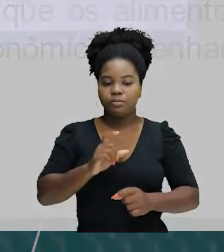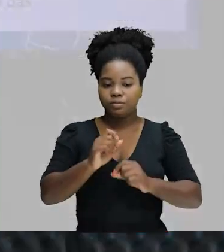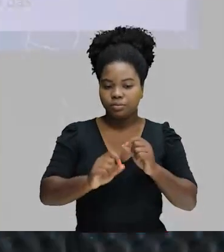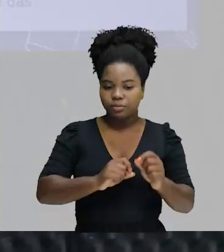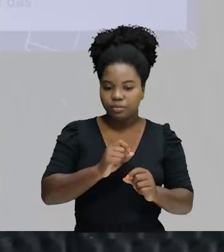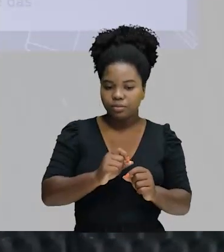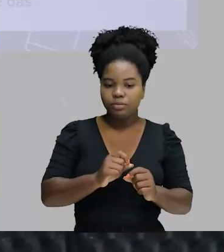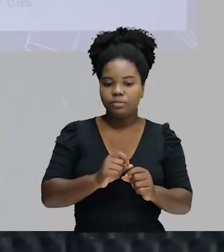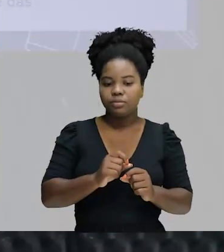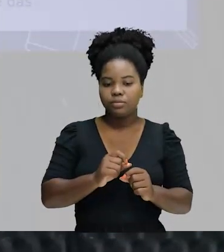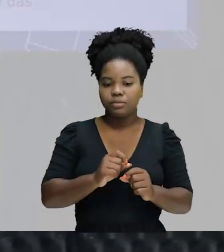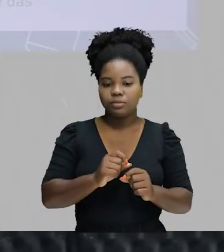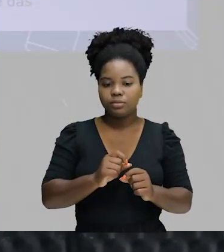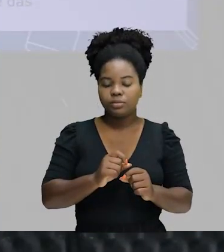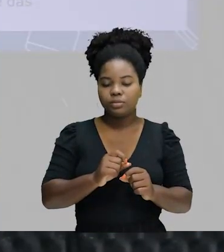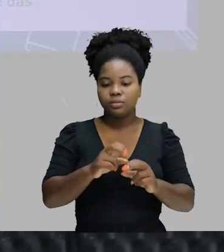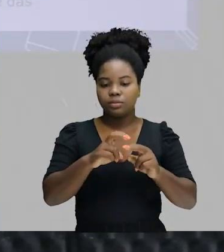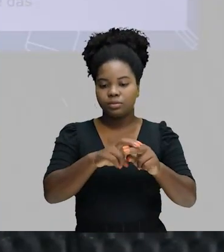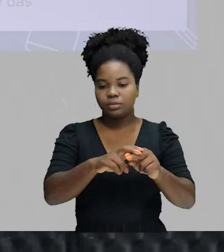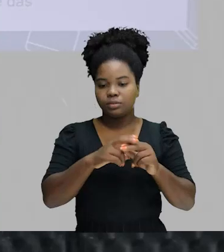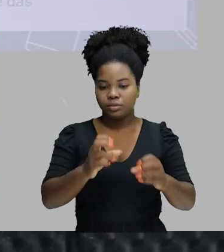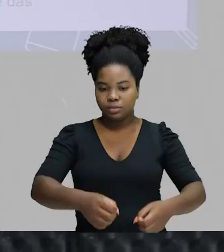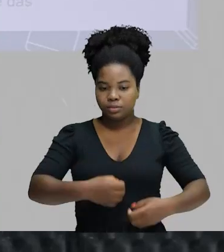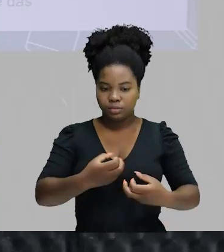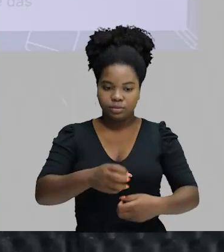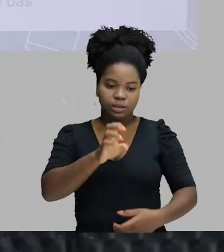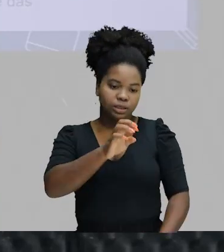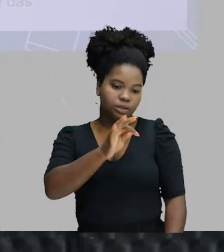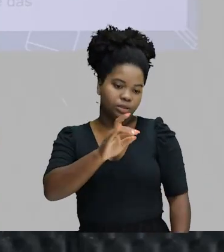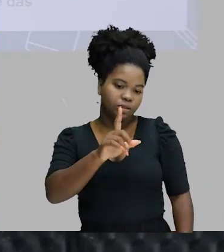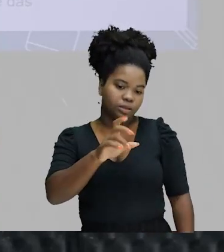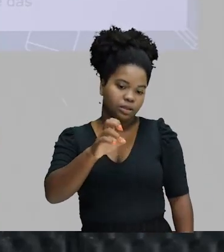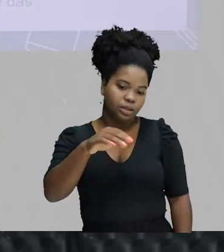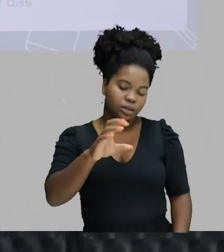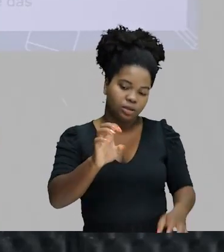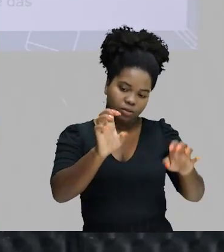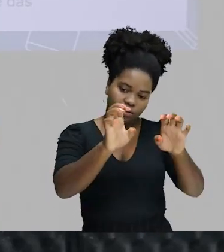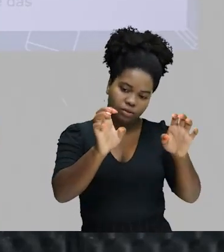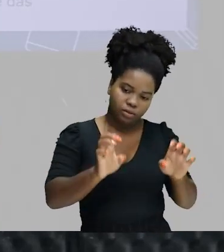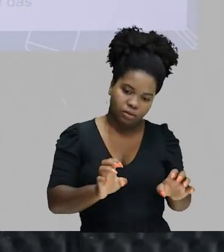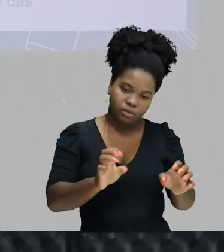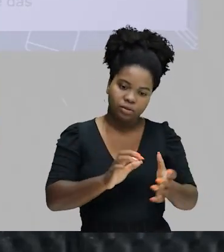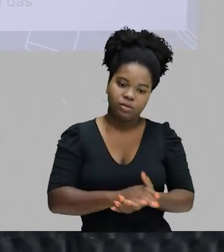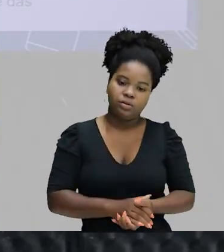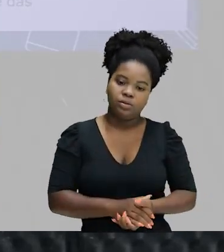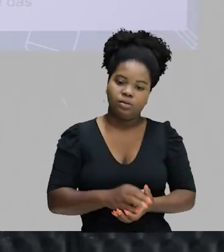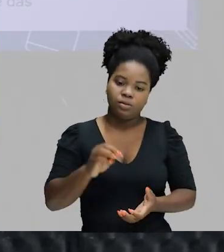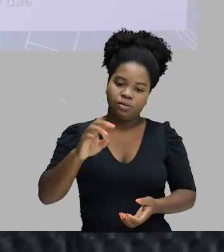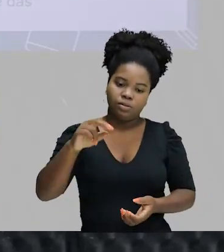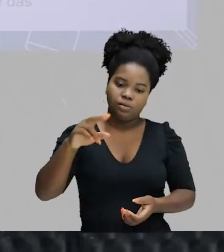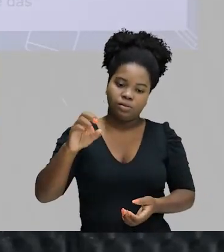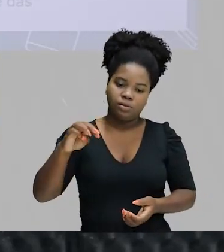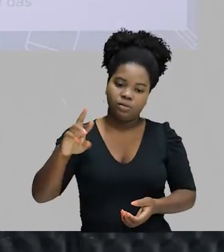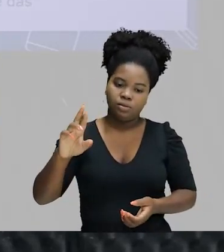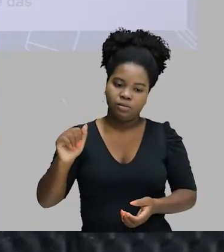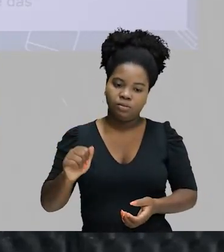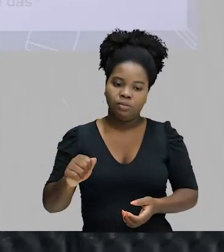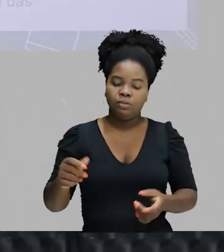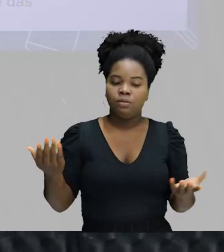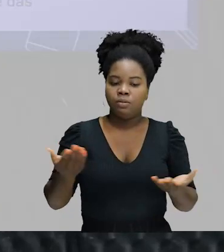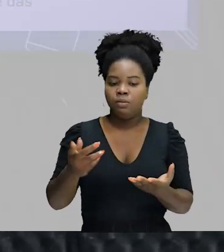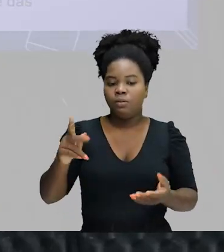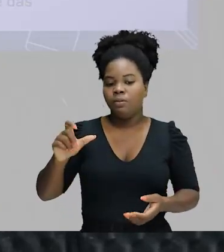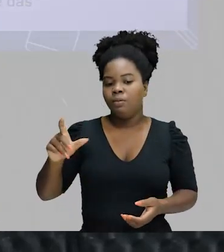PE, ele é gerado a partir do etileno, aqui a estrutura monômera, e o